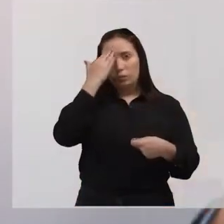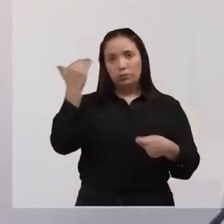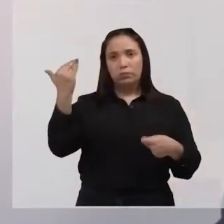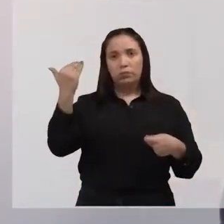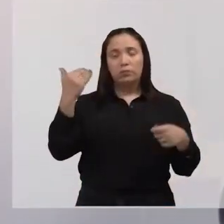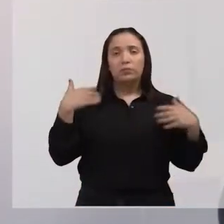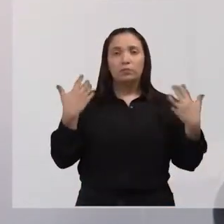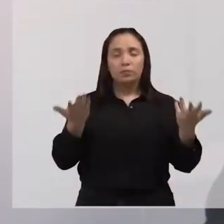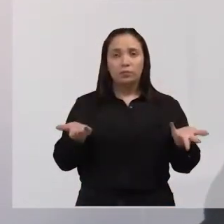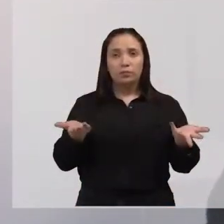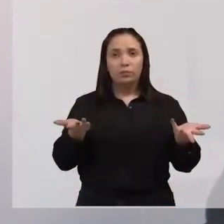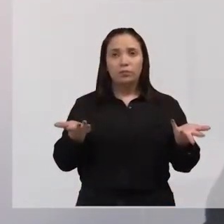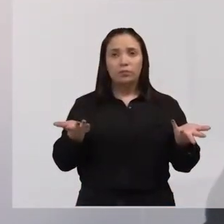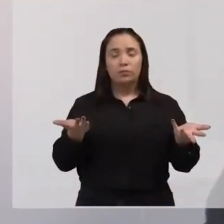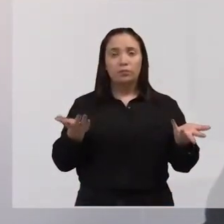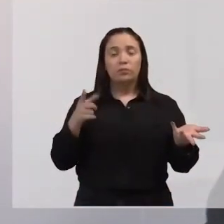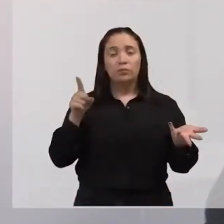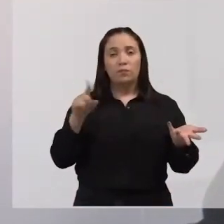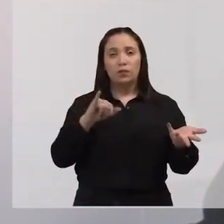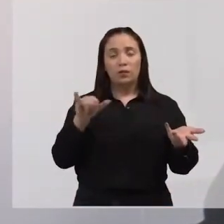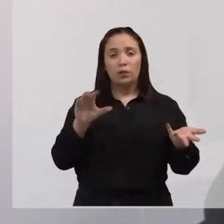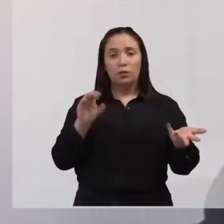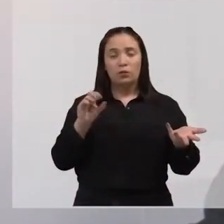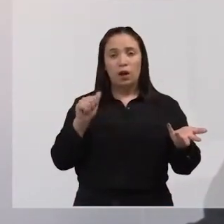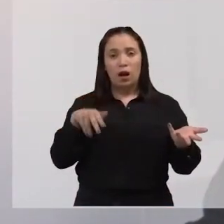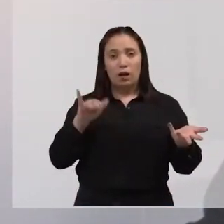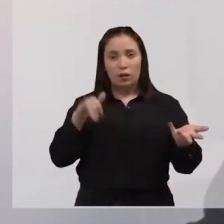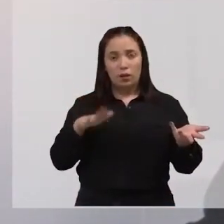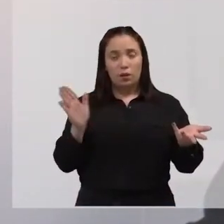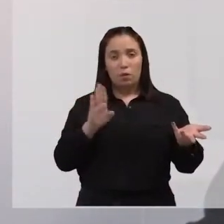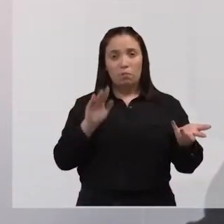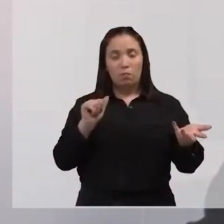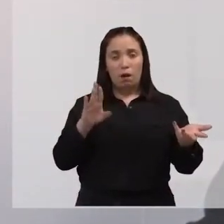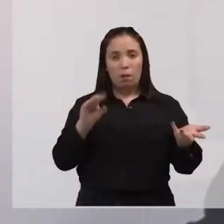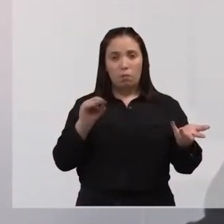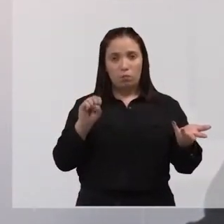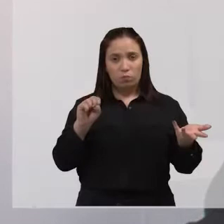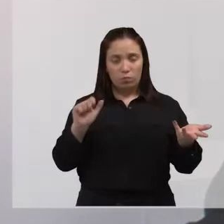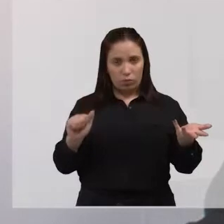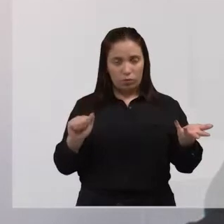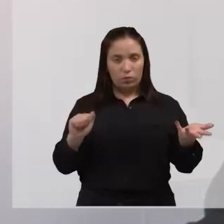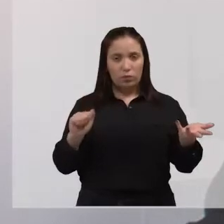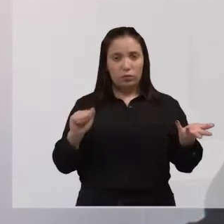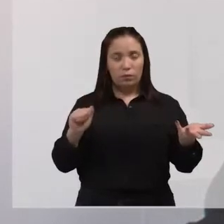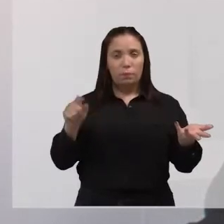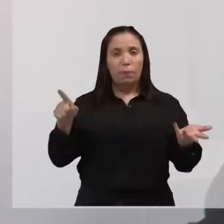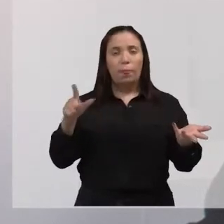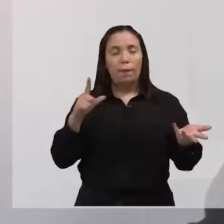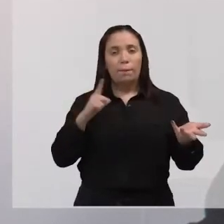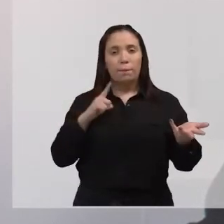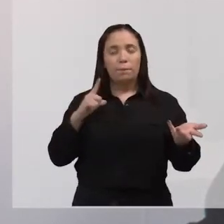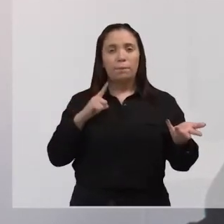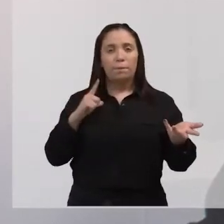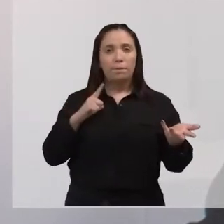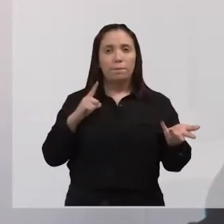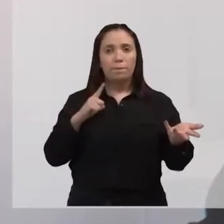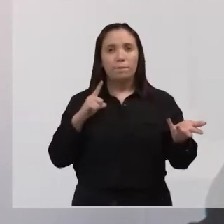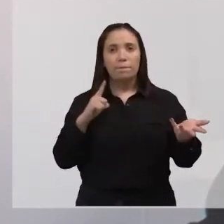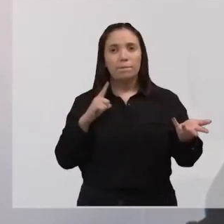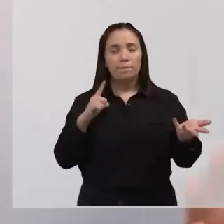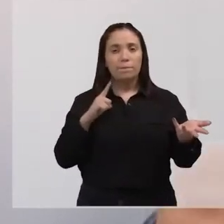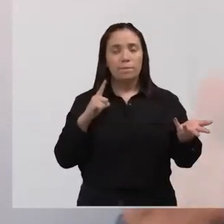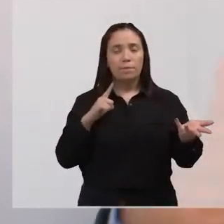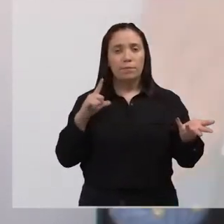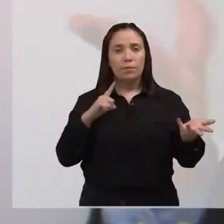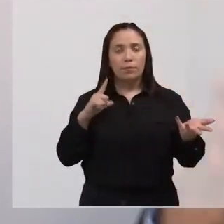acontece? O fator Joaquim Barbosa, querendo ou não, independente de ele se tornar um candidato